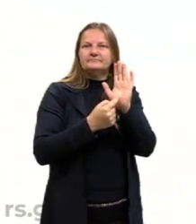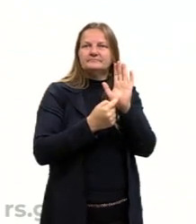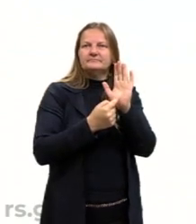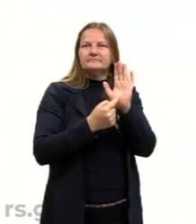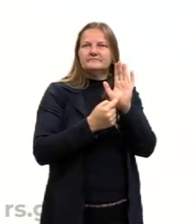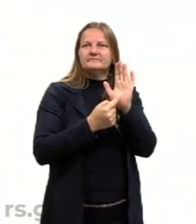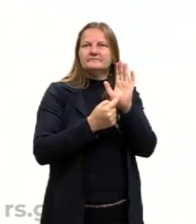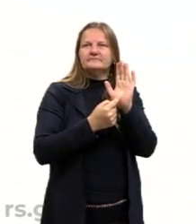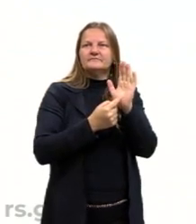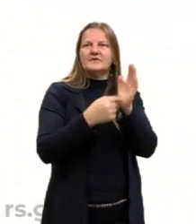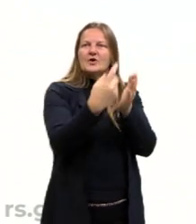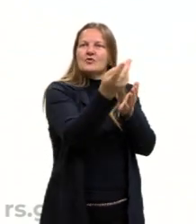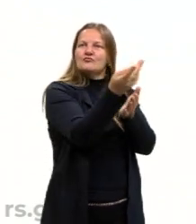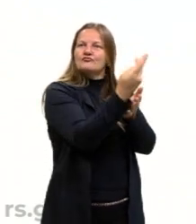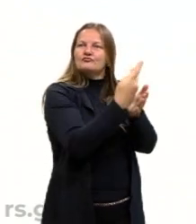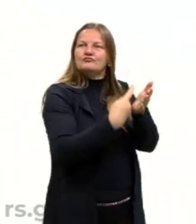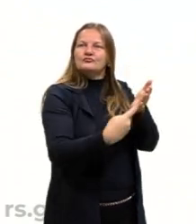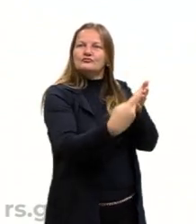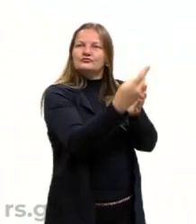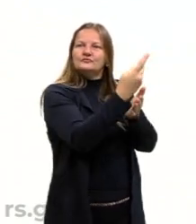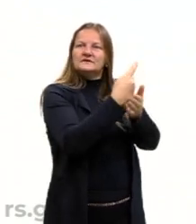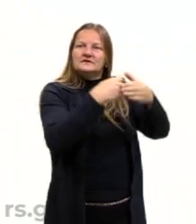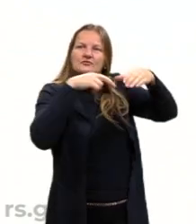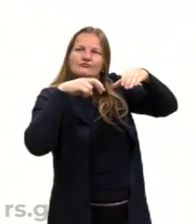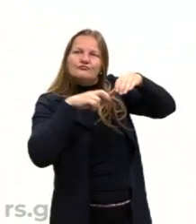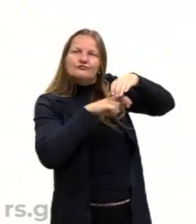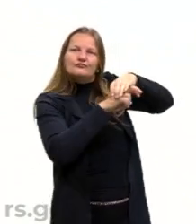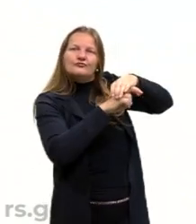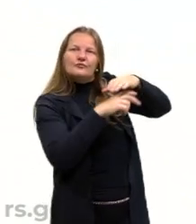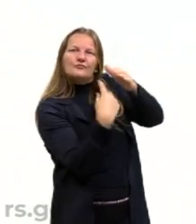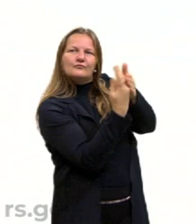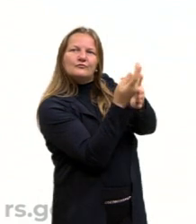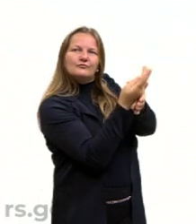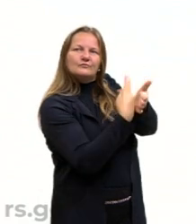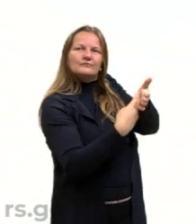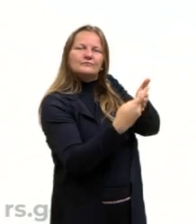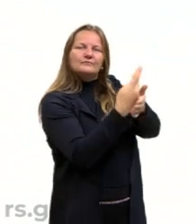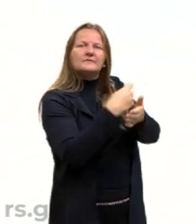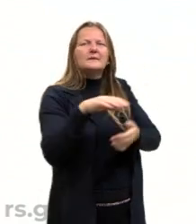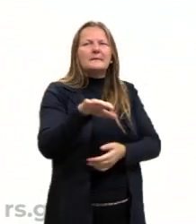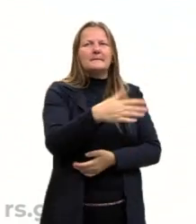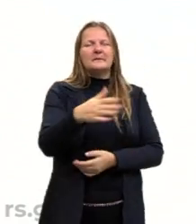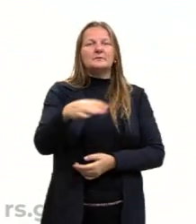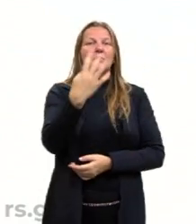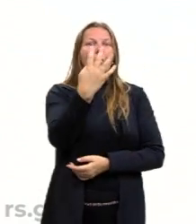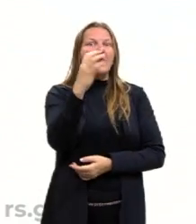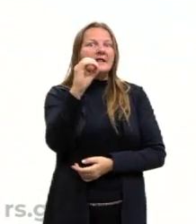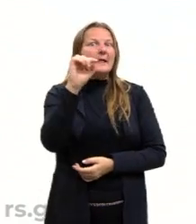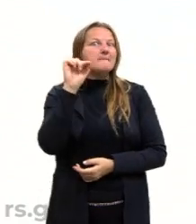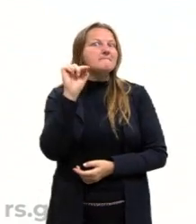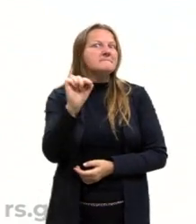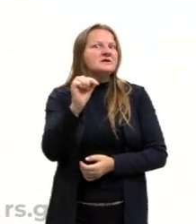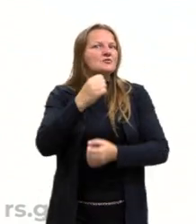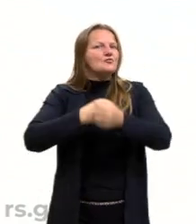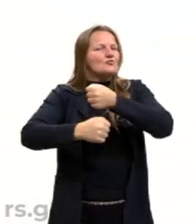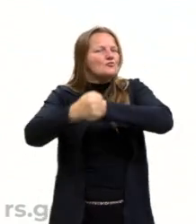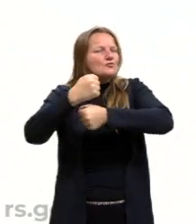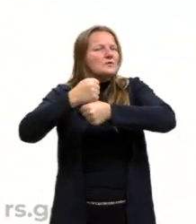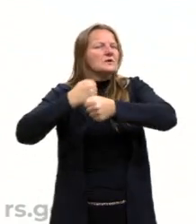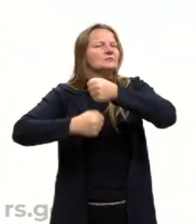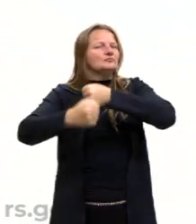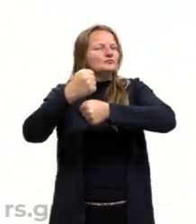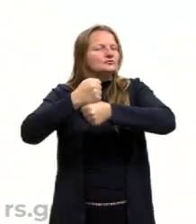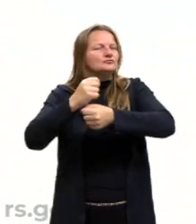né dos desenhos rupestres que apareceram aí mais ou menos a 40 mil anos atrás né os